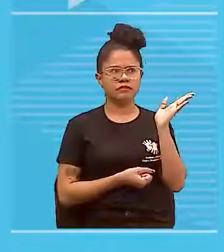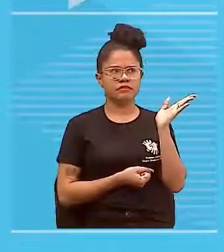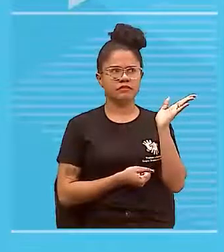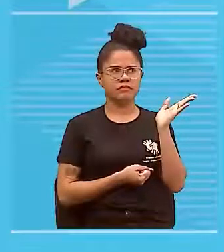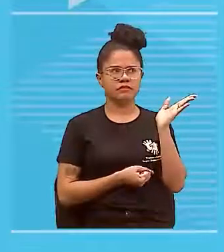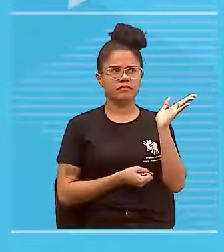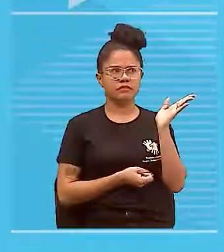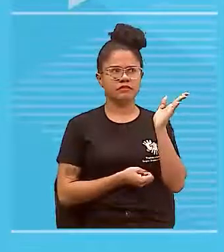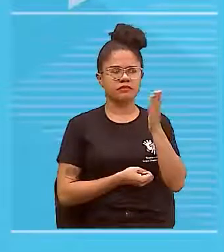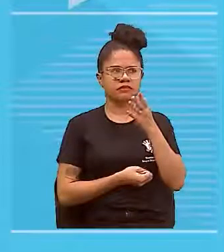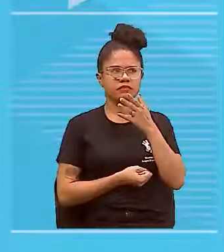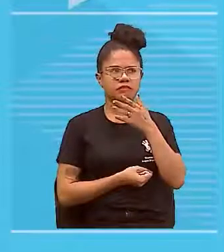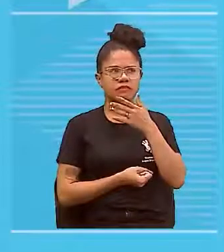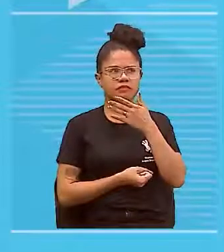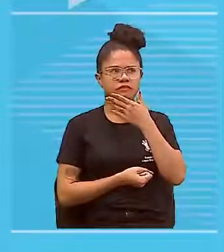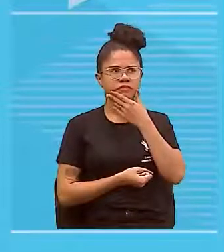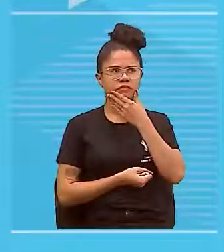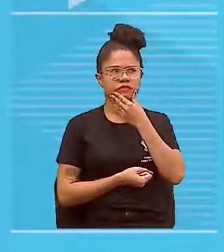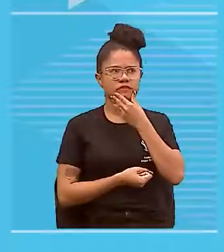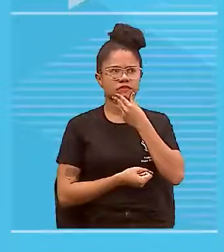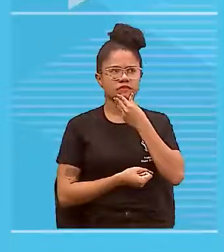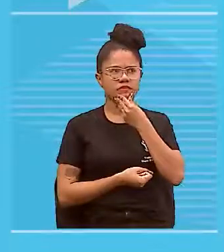né com